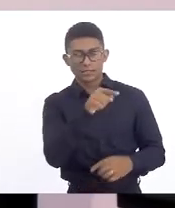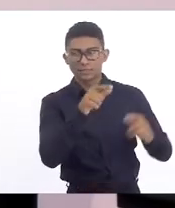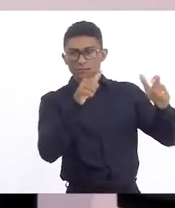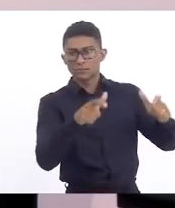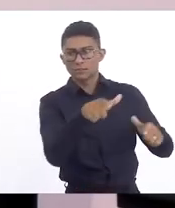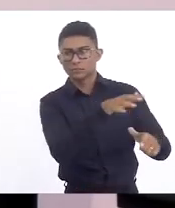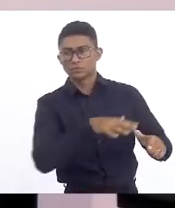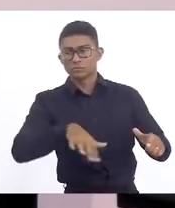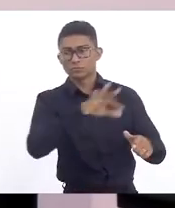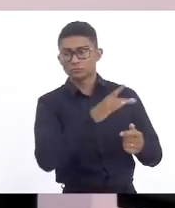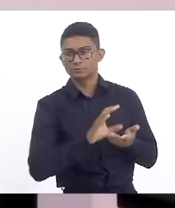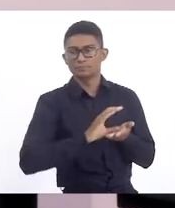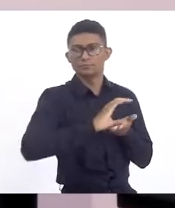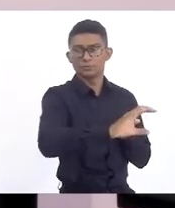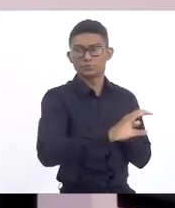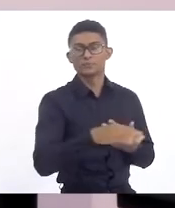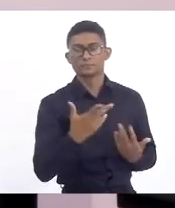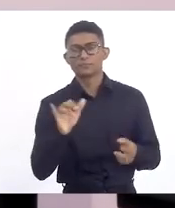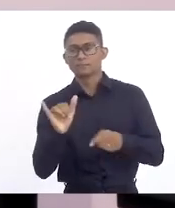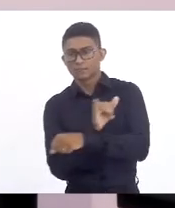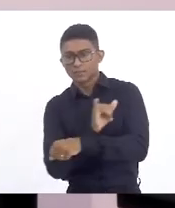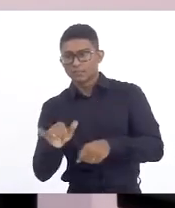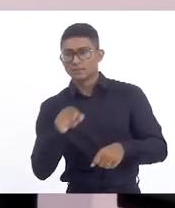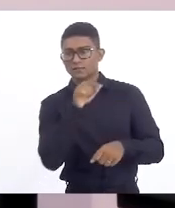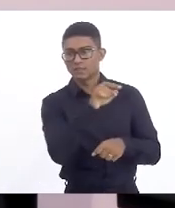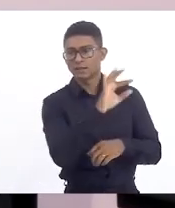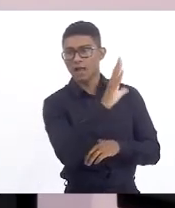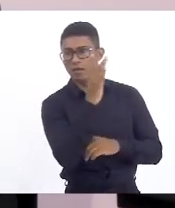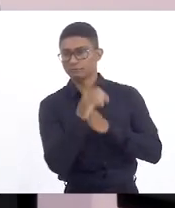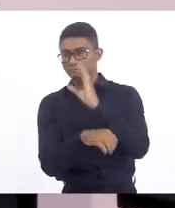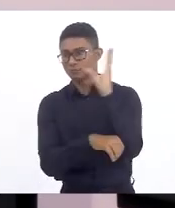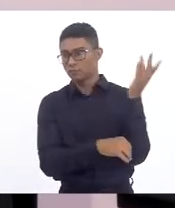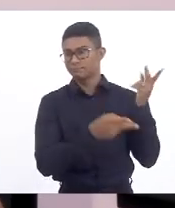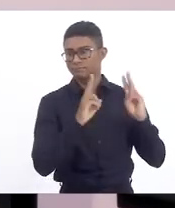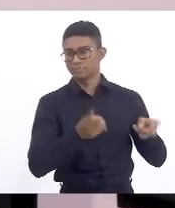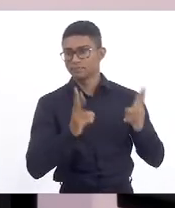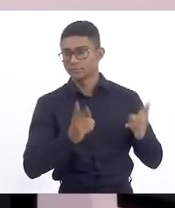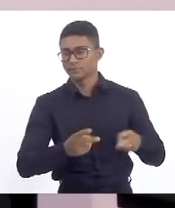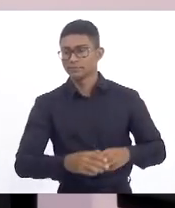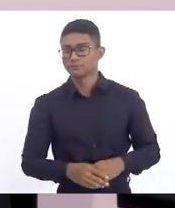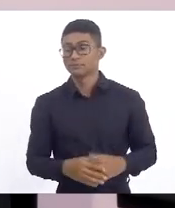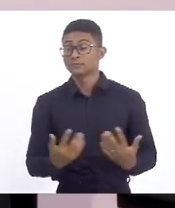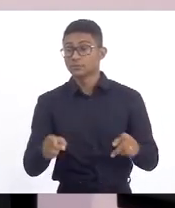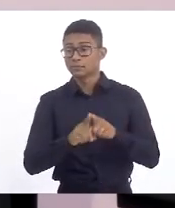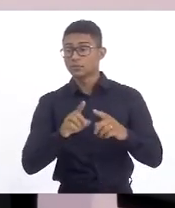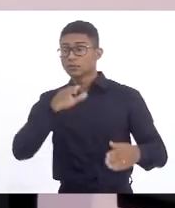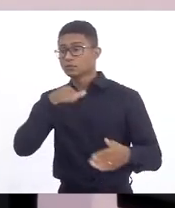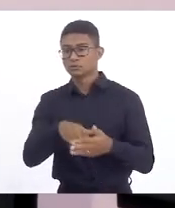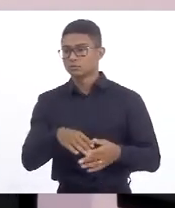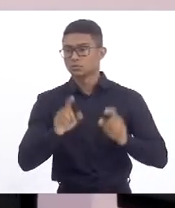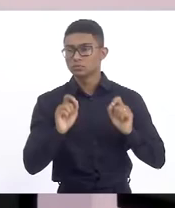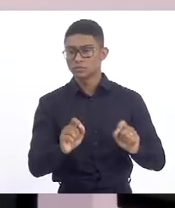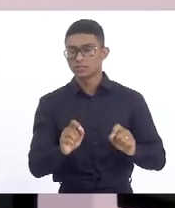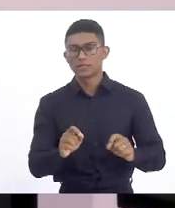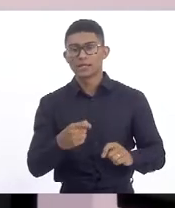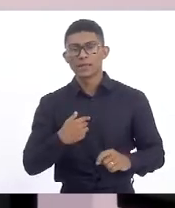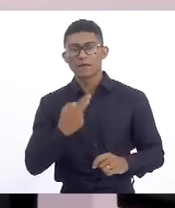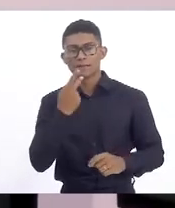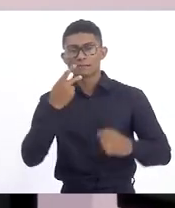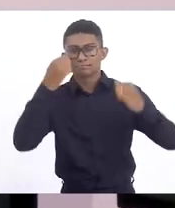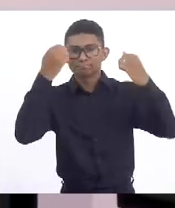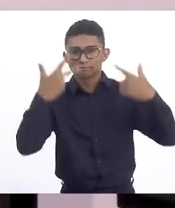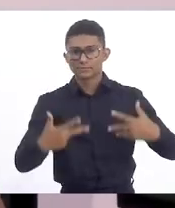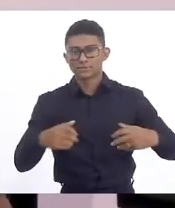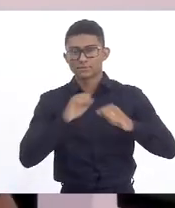que é também estratégico para manter as matas ciliares desses corpos hídricos. E, por último, eu gosto de deixar claro sobre a fiscalização